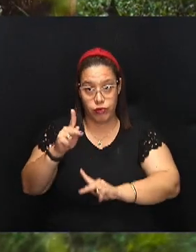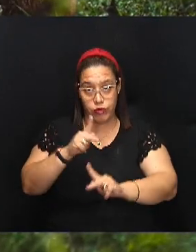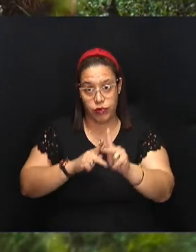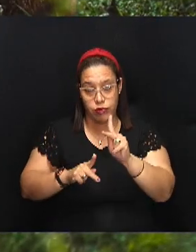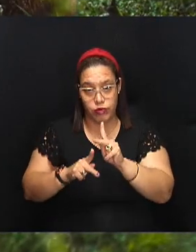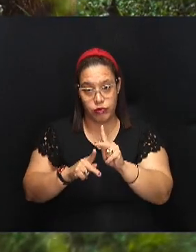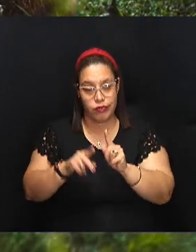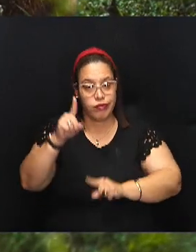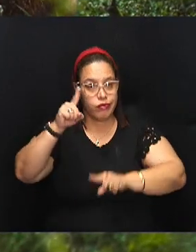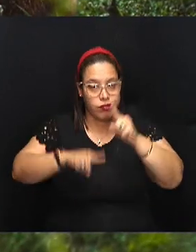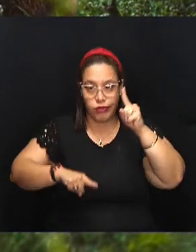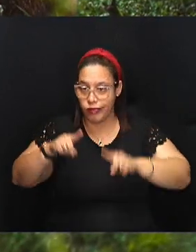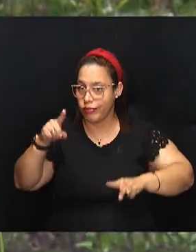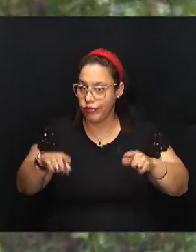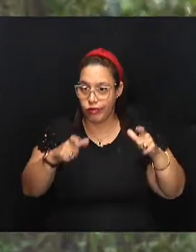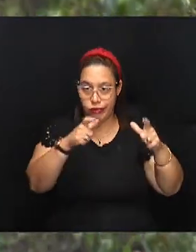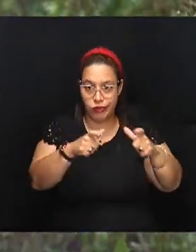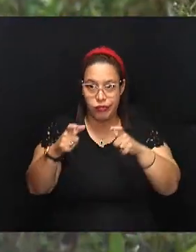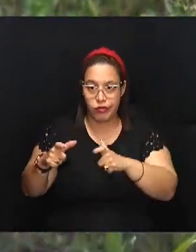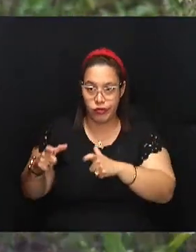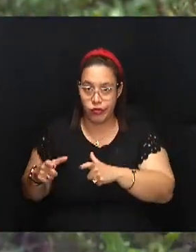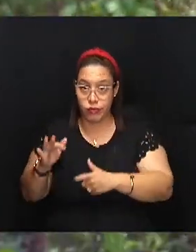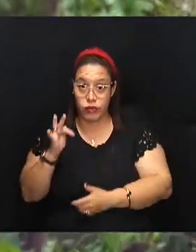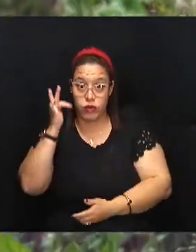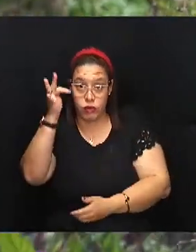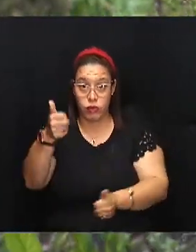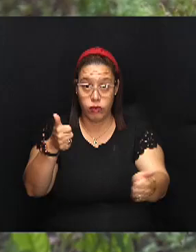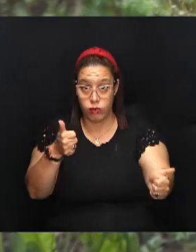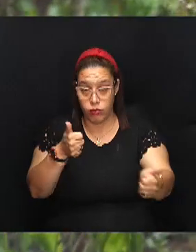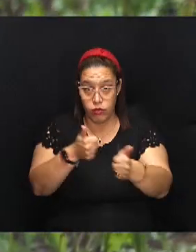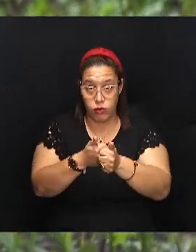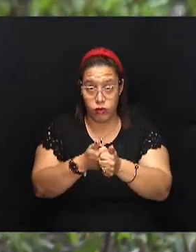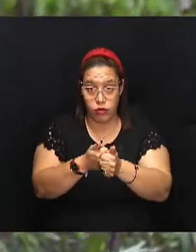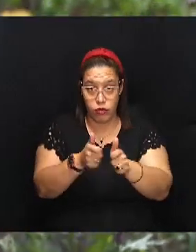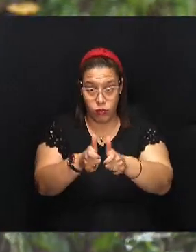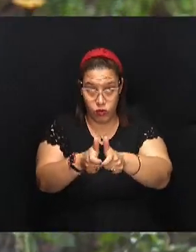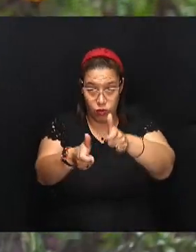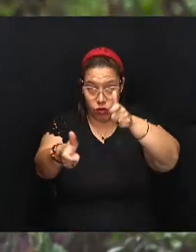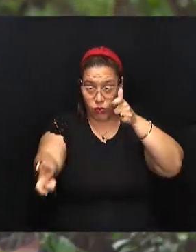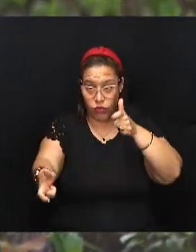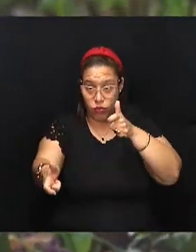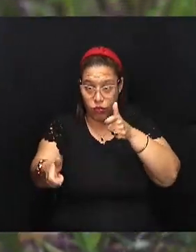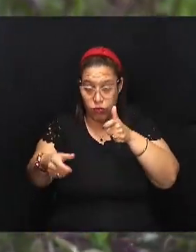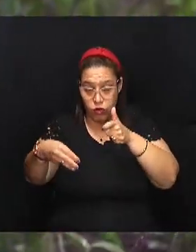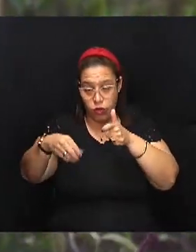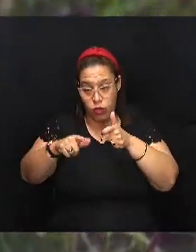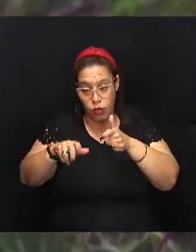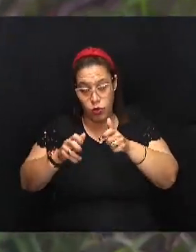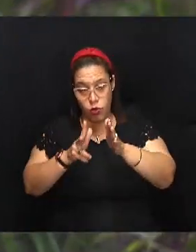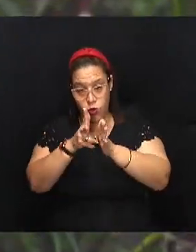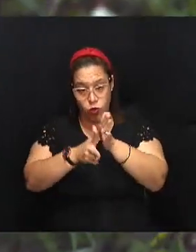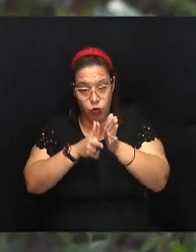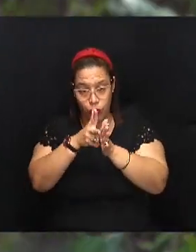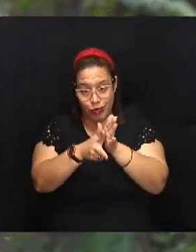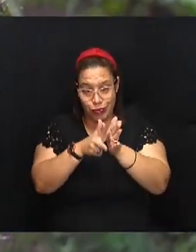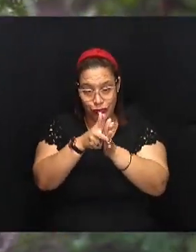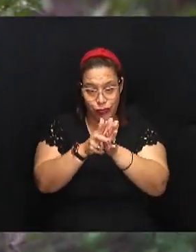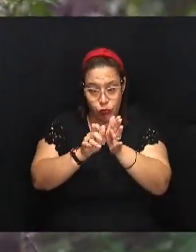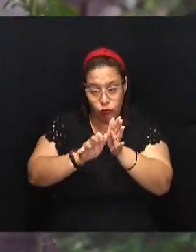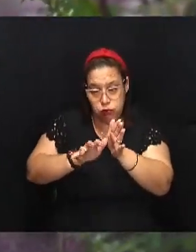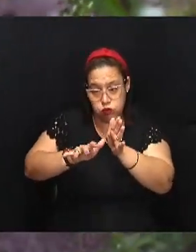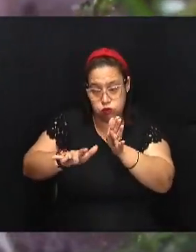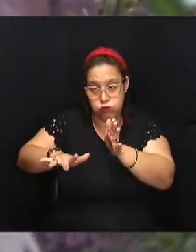em diversas áreas. No futuro próximo, a expansão da malha viária e ferroviária